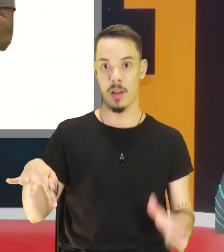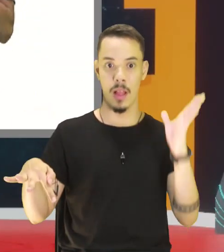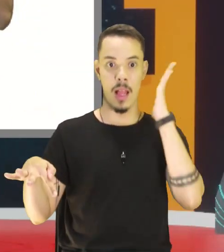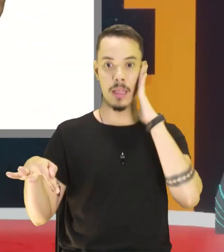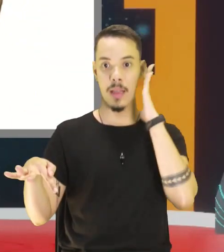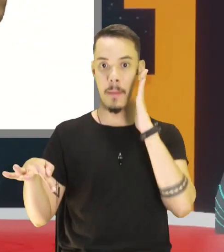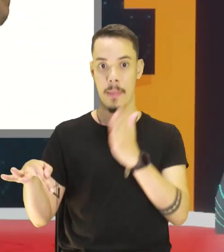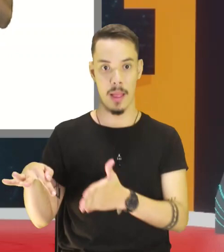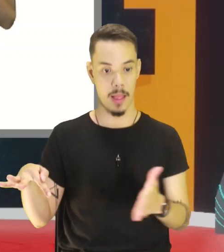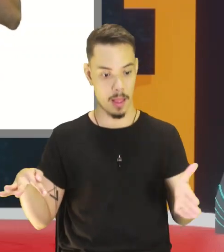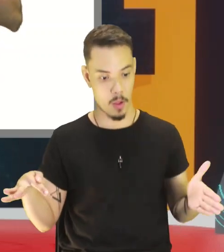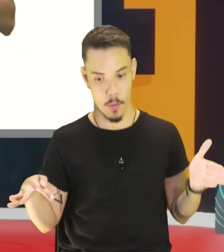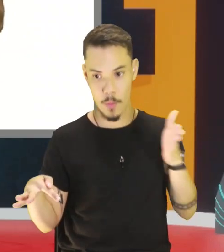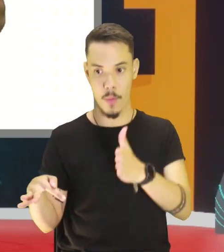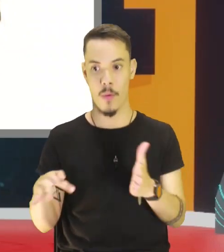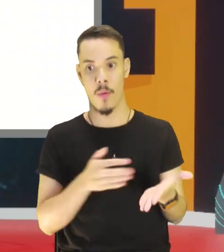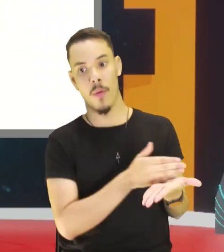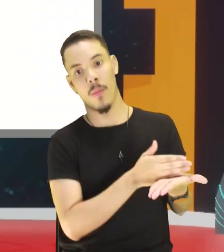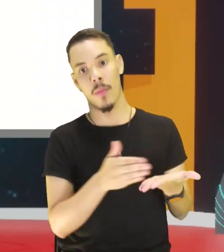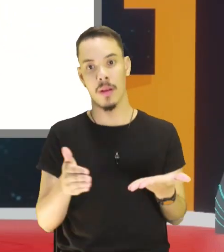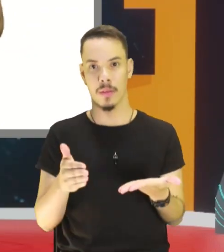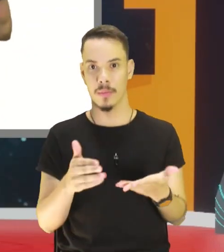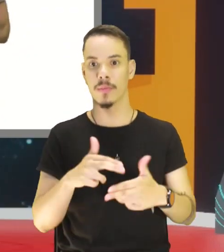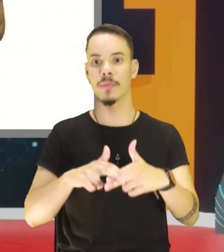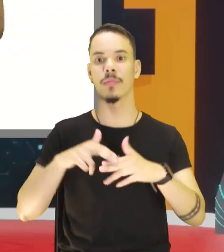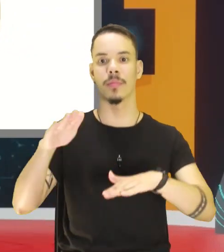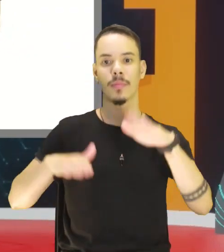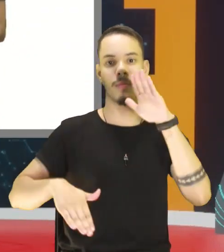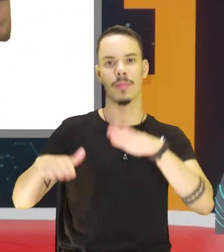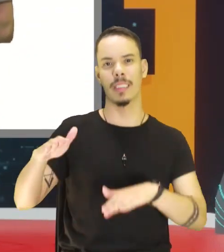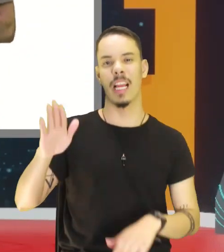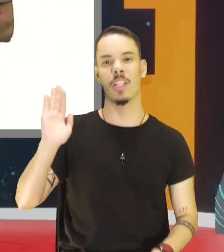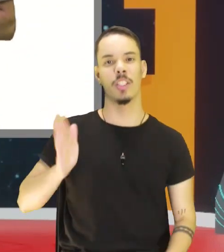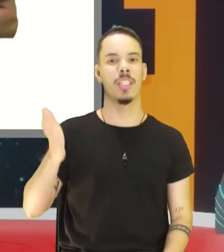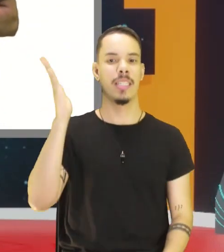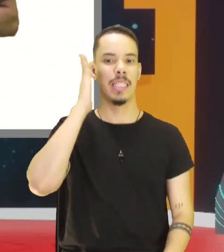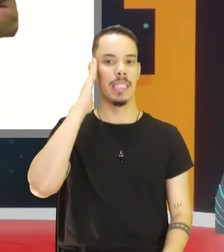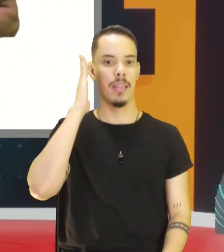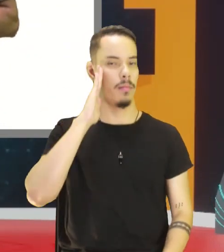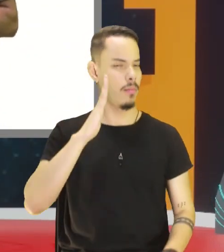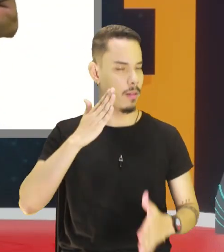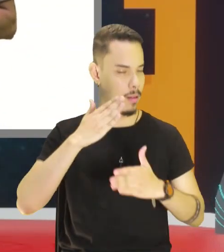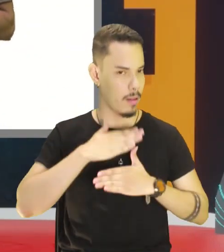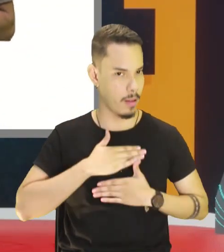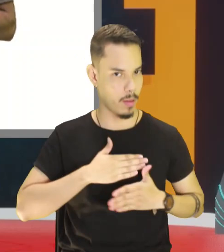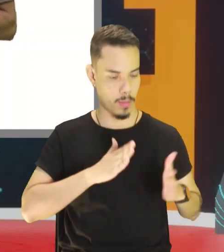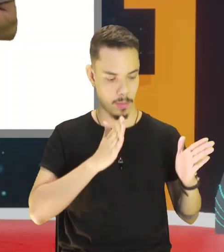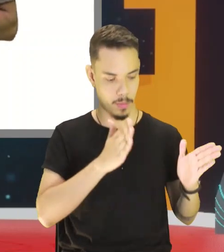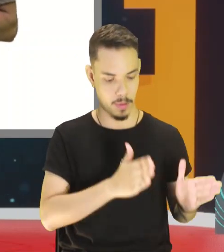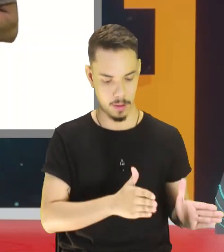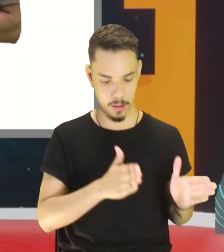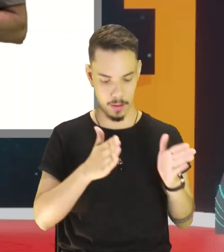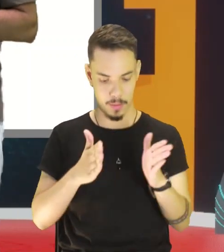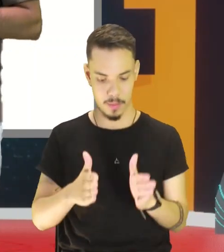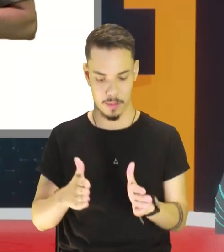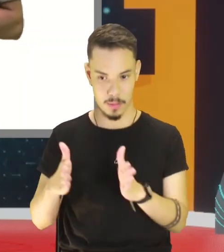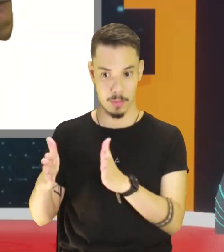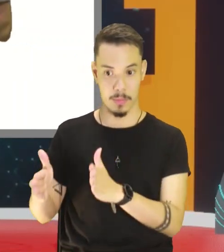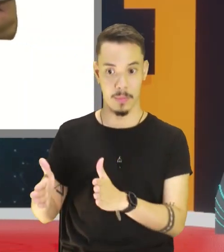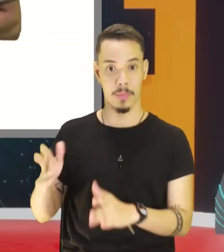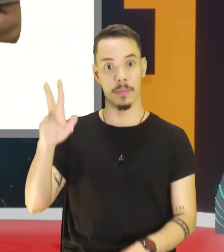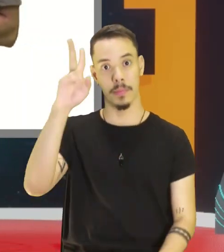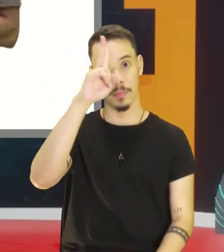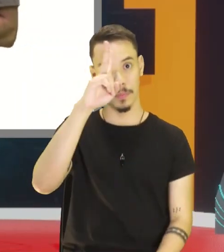Quem está entrando. Tá vendo por que a aula às vezes começa a falar assim, ah, não, isso aqui eu já sei, pula. Calma. Por quê? Lembra que nós falamos que é